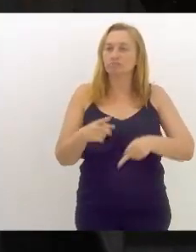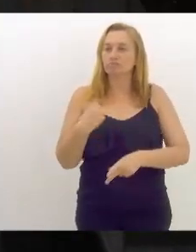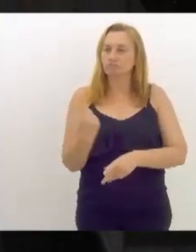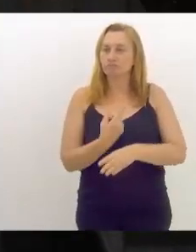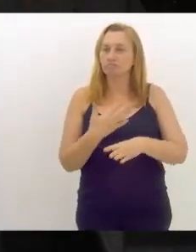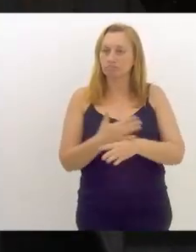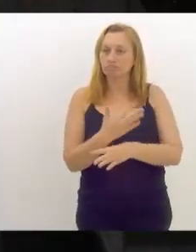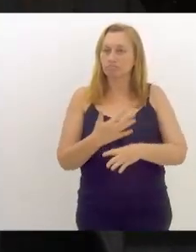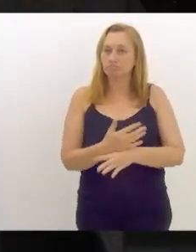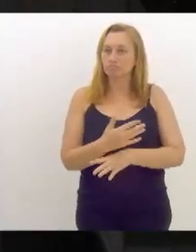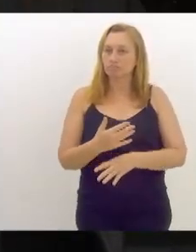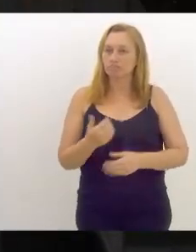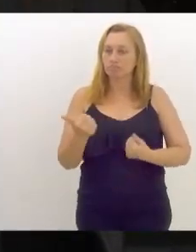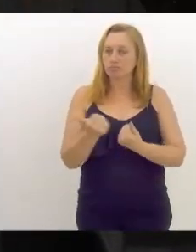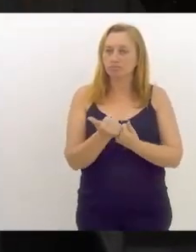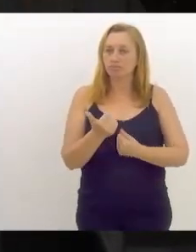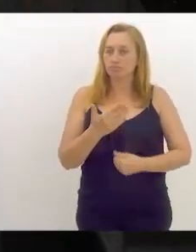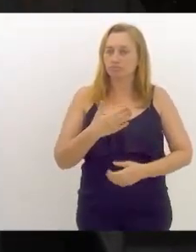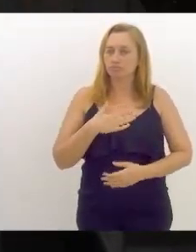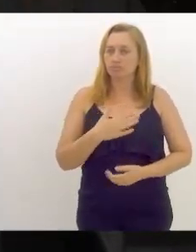cidade. Conte comigo.